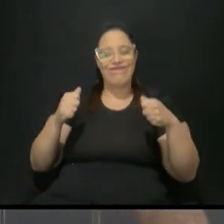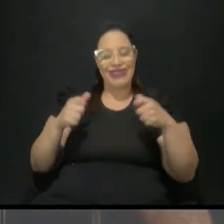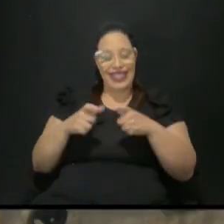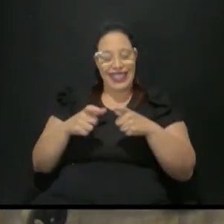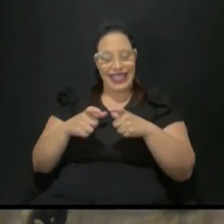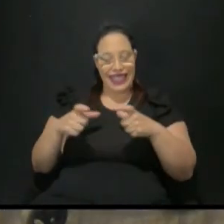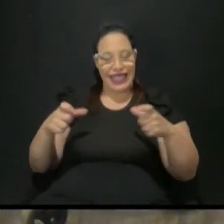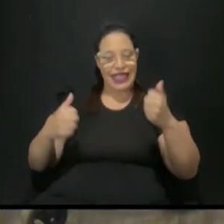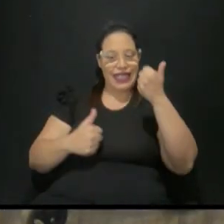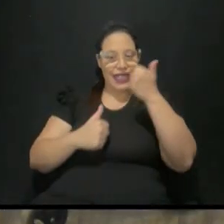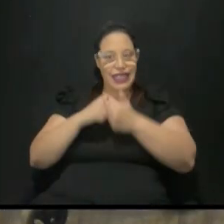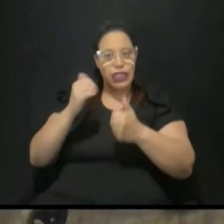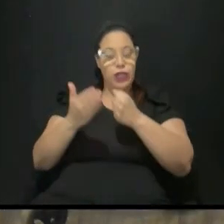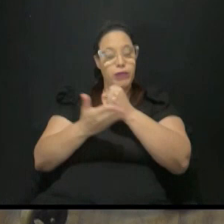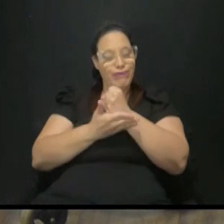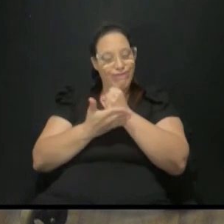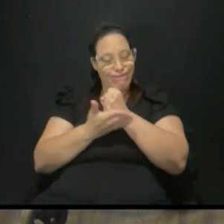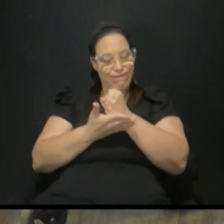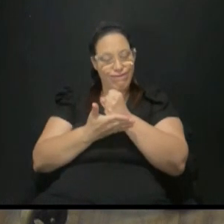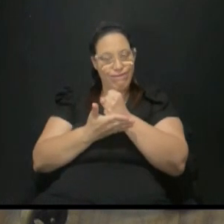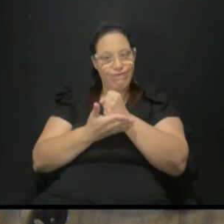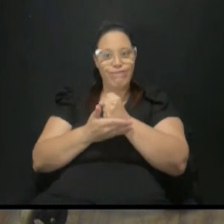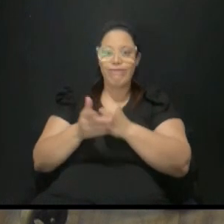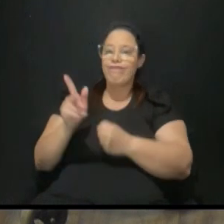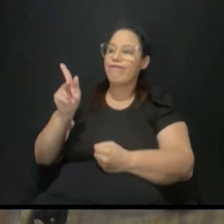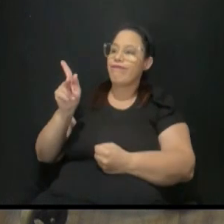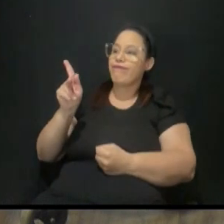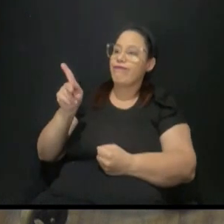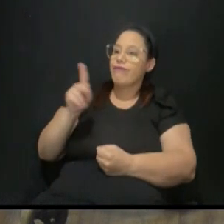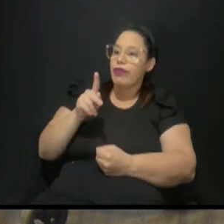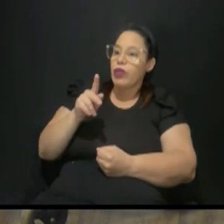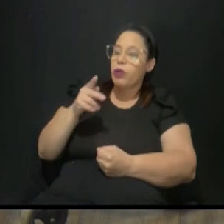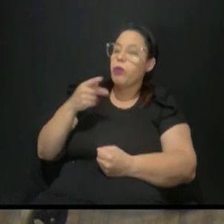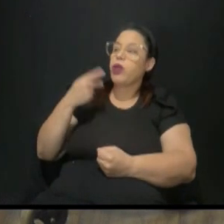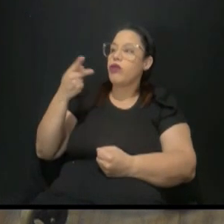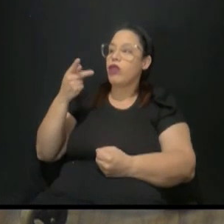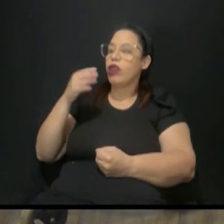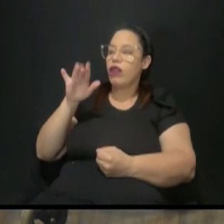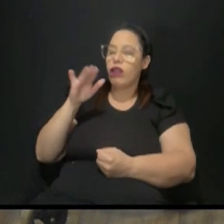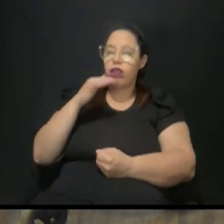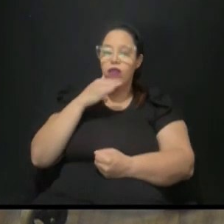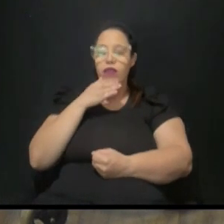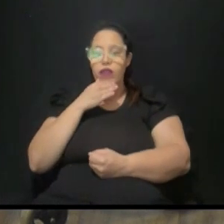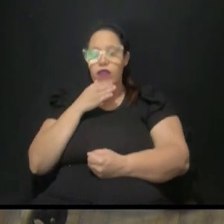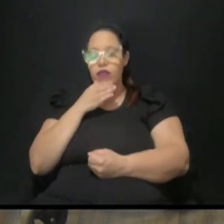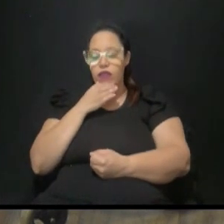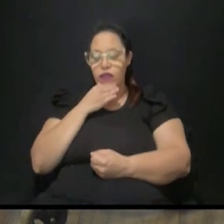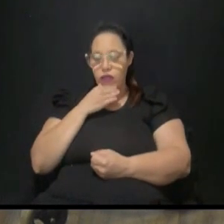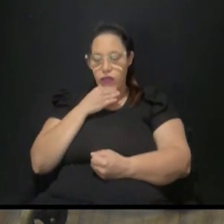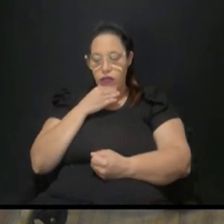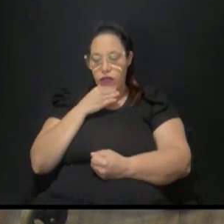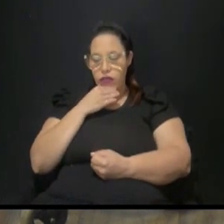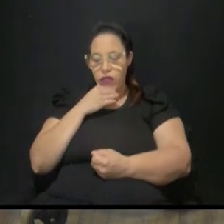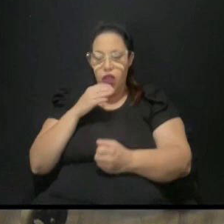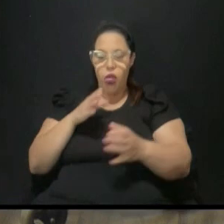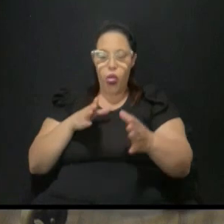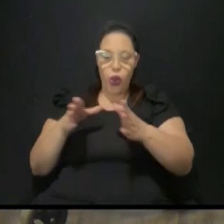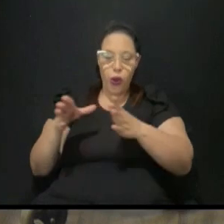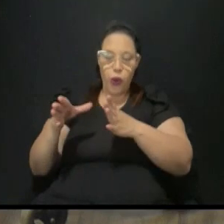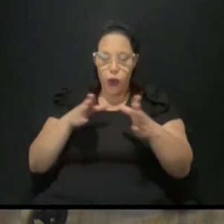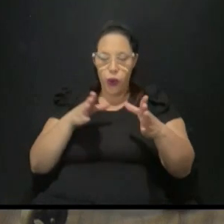base. Agora, professor, pode falar. Fala nessa parte de locomoção e